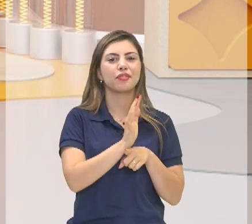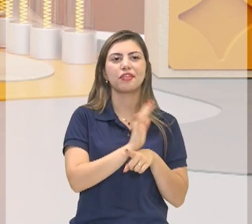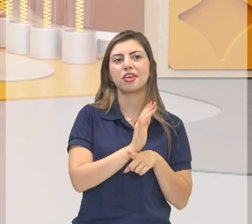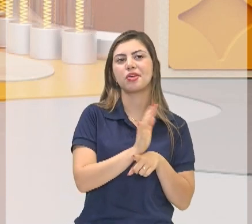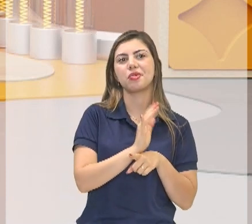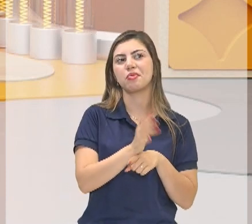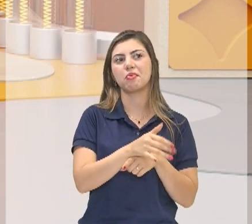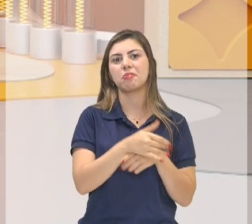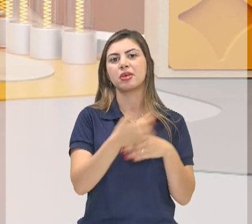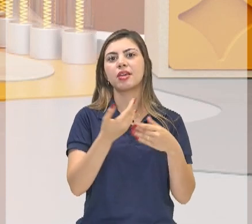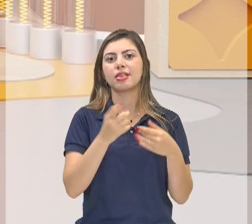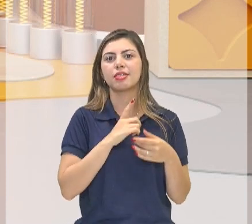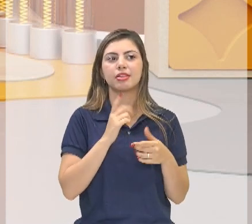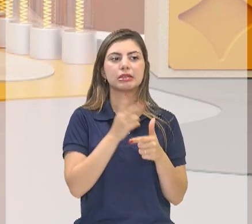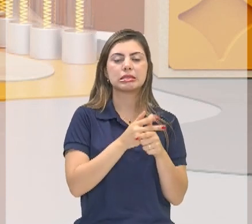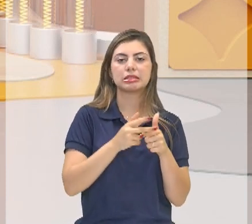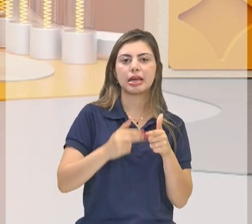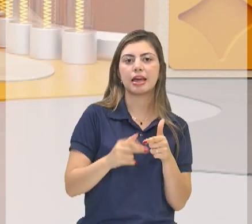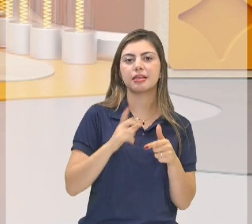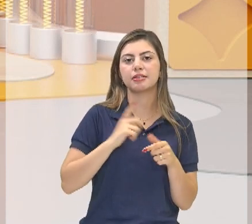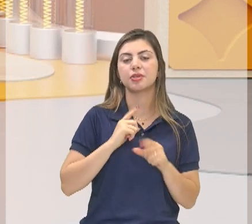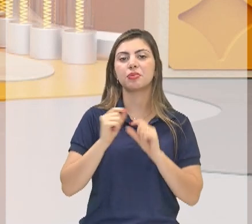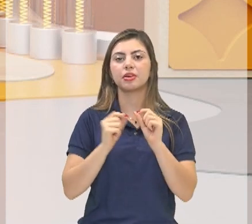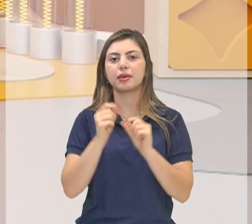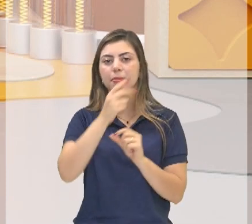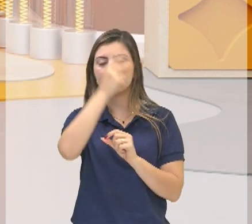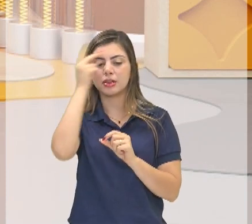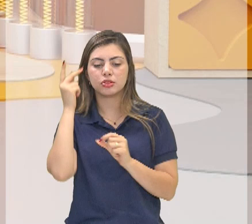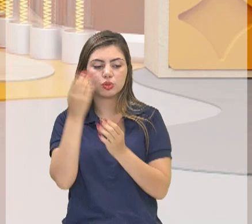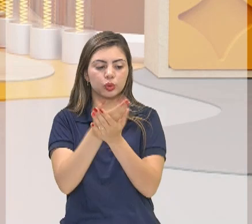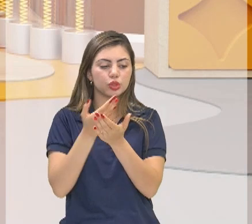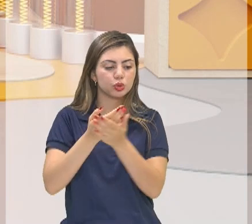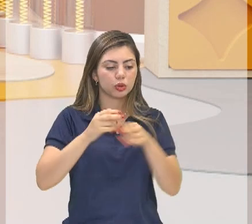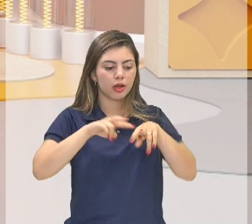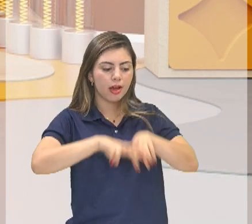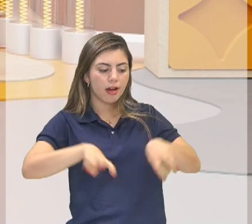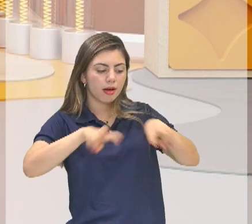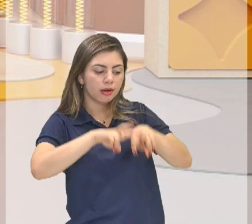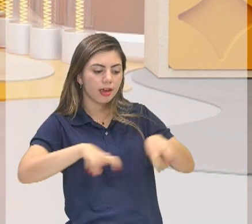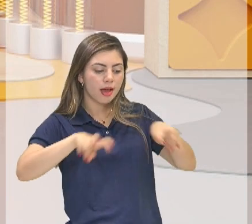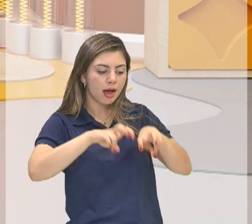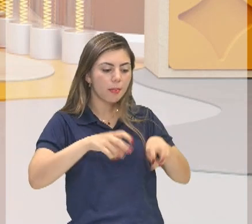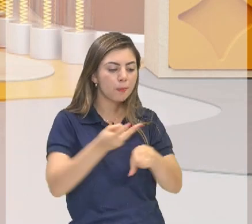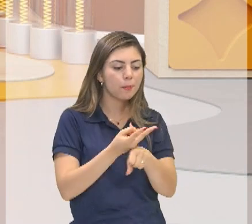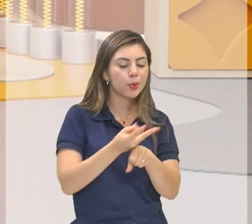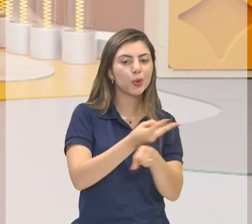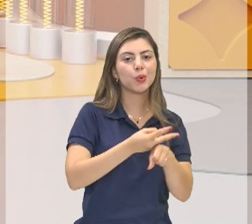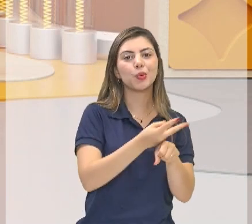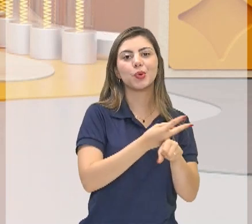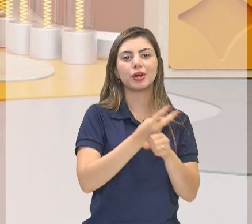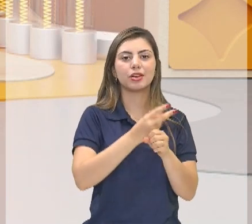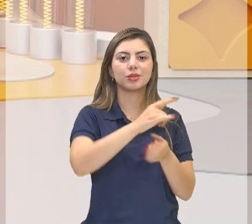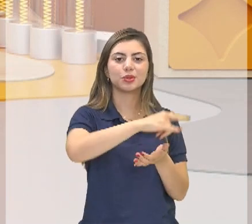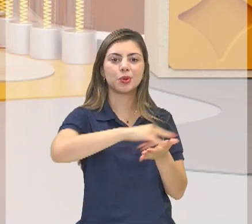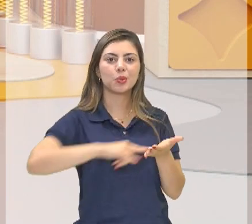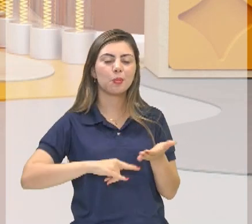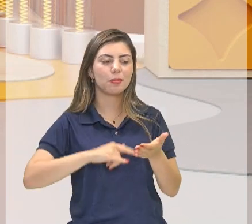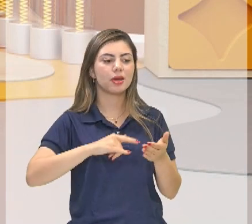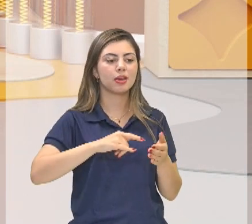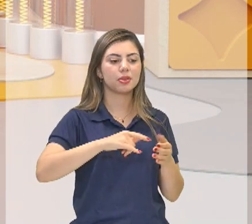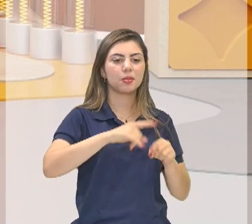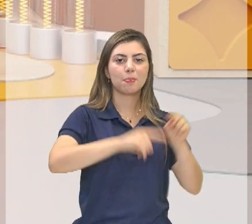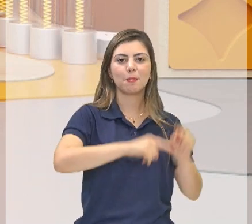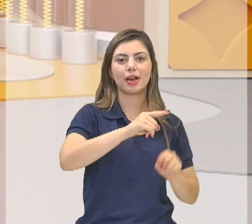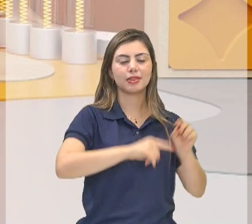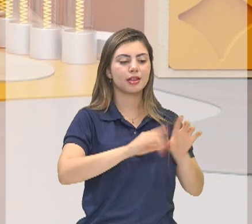né, historiadores, arqueólogos, atrás justamente dessas fontes primárias, atrás daquilo